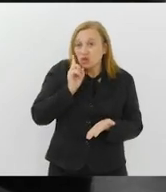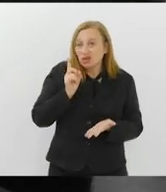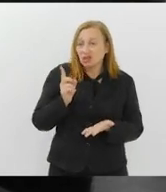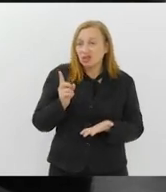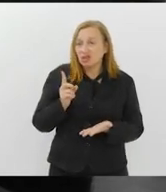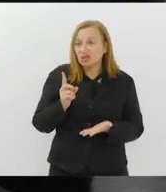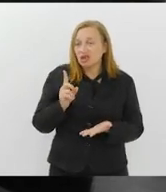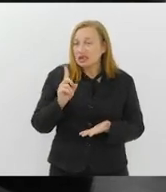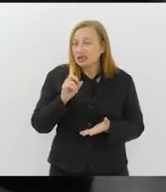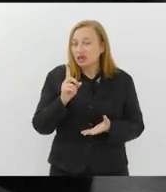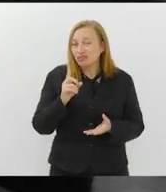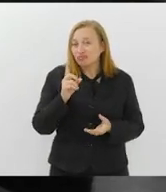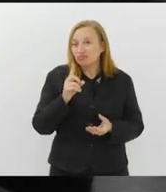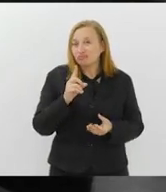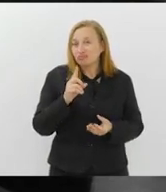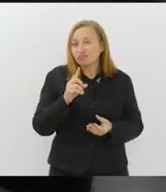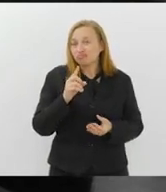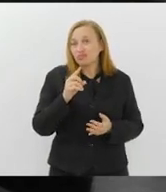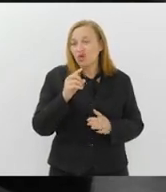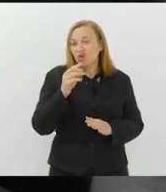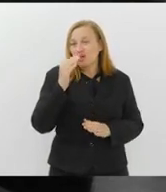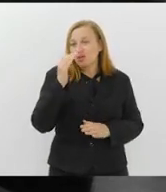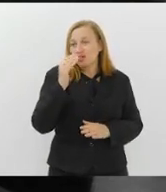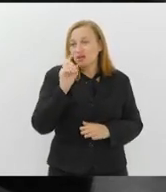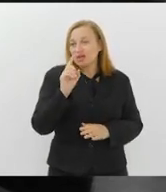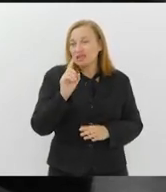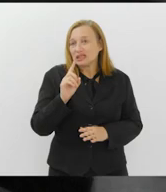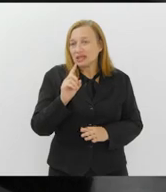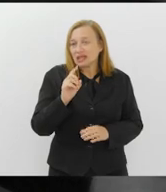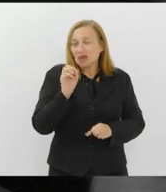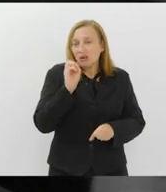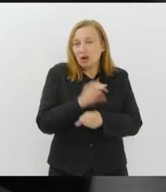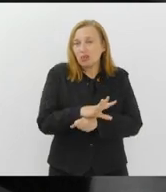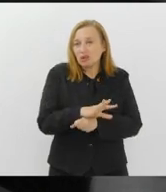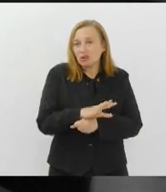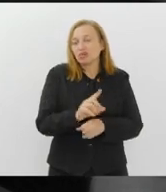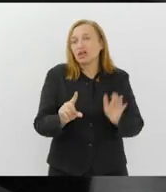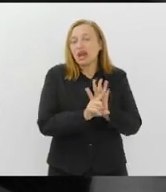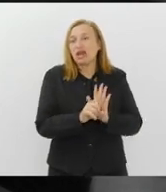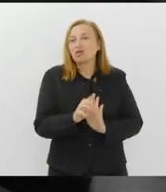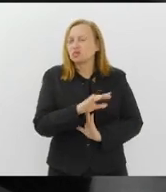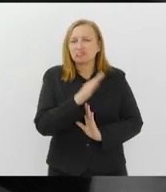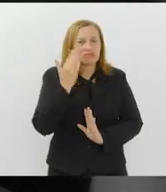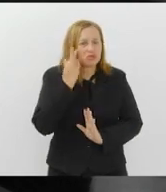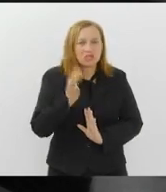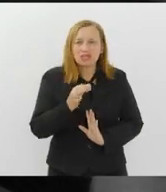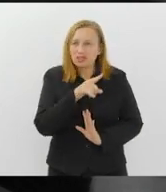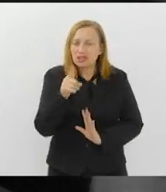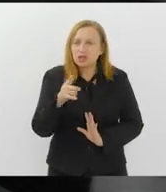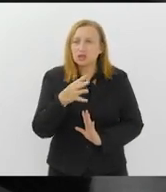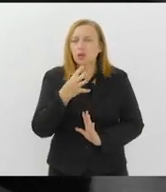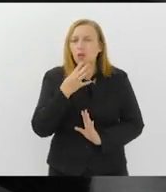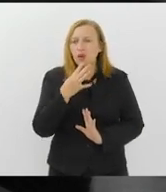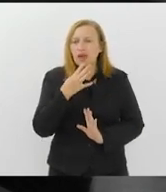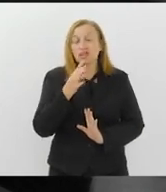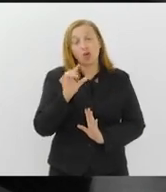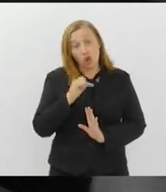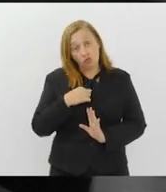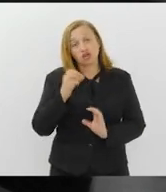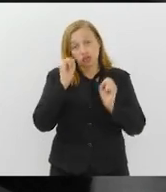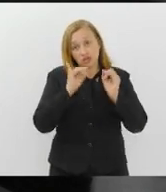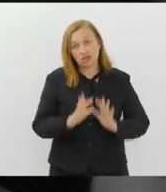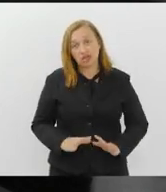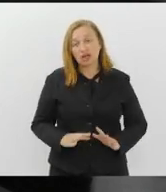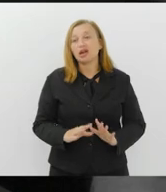o descumprimento das tutelas de urgência. É, não sei se todos aqui conhecem o que se trata isso, eu vou explicar rapidamente.